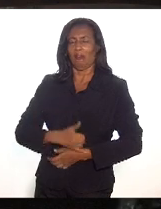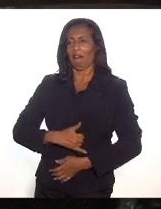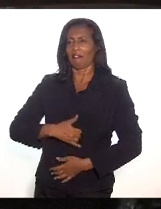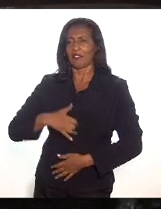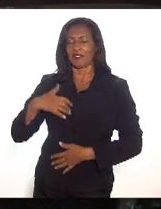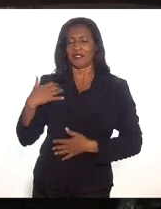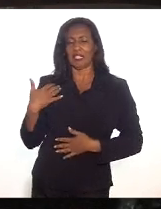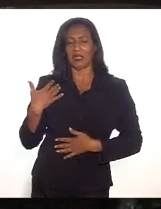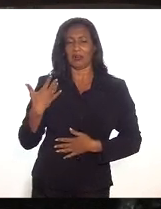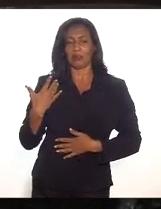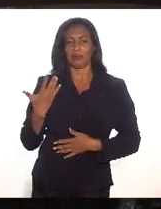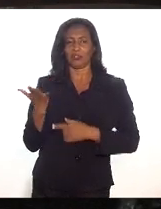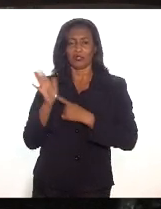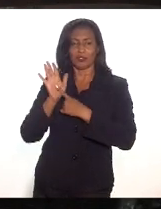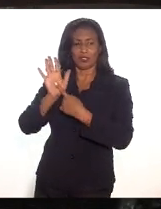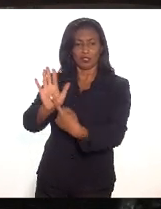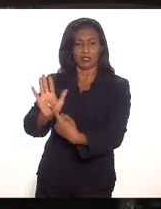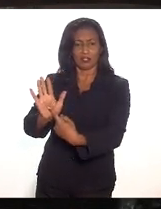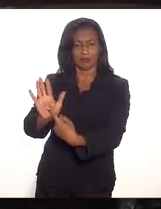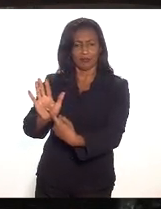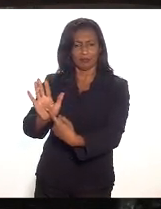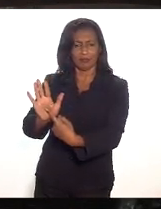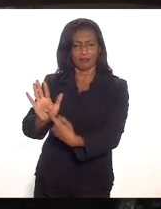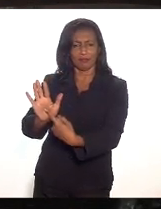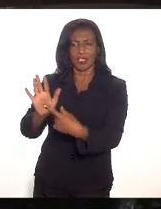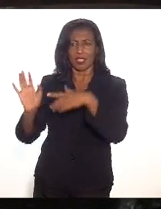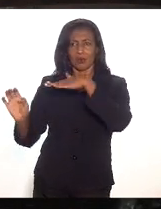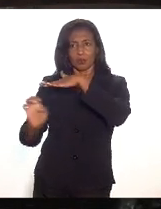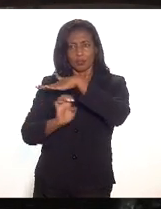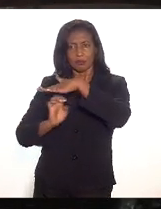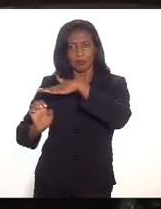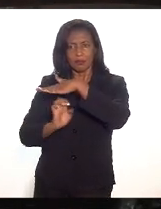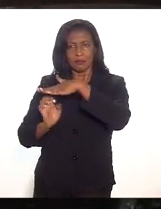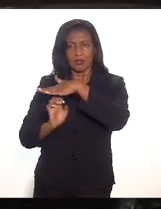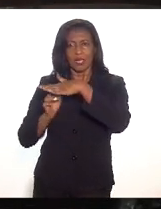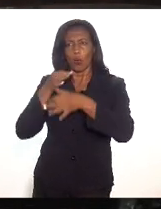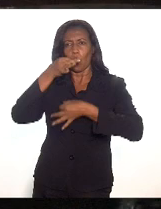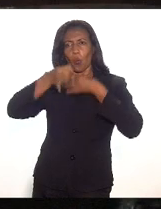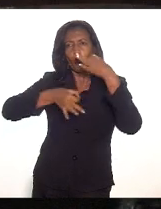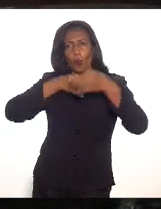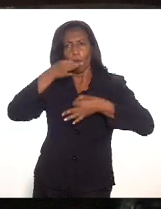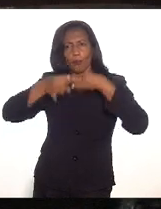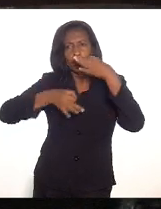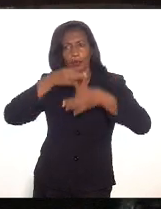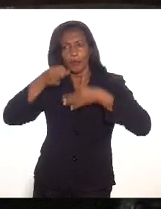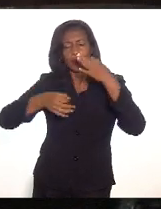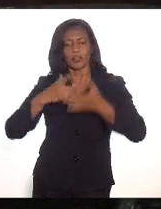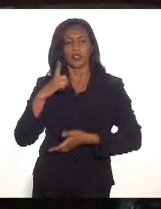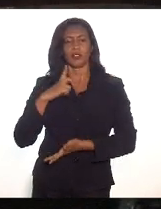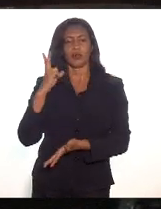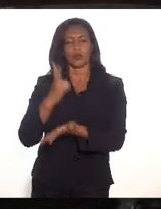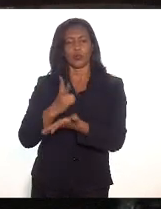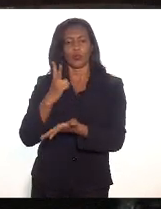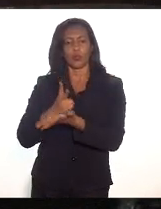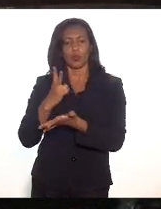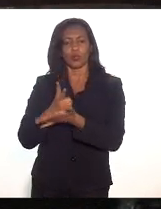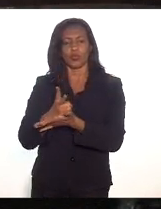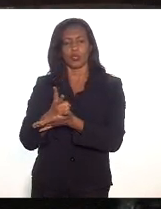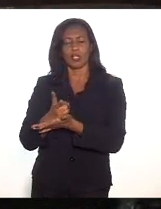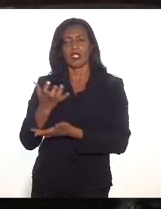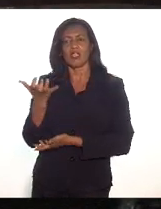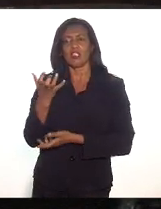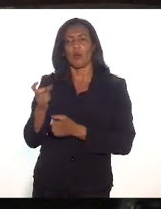mostrar a alguns segmentos empresariais que ele ainda continua um